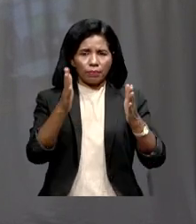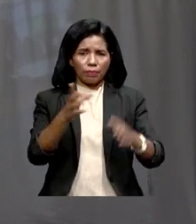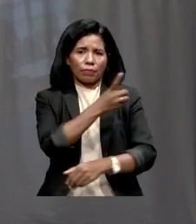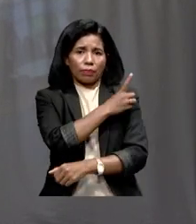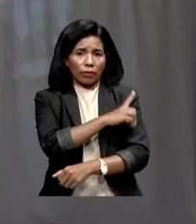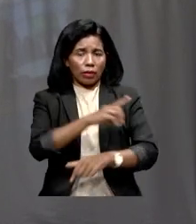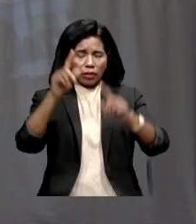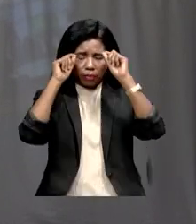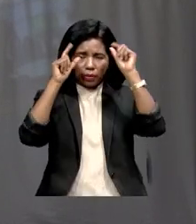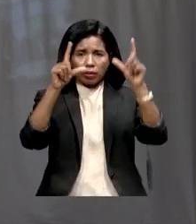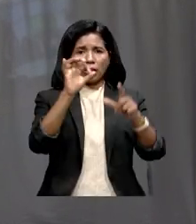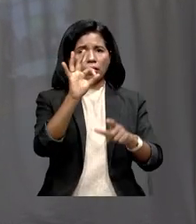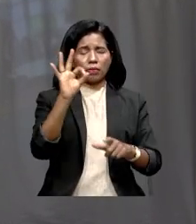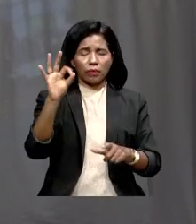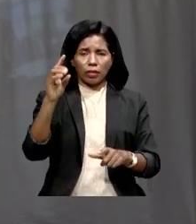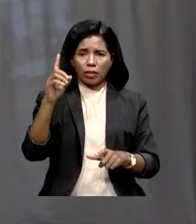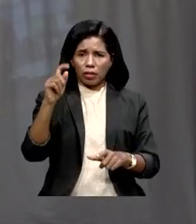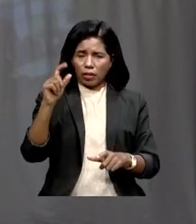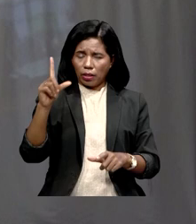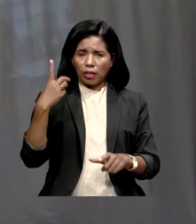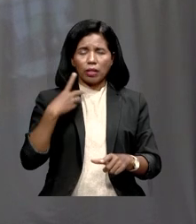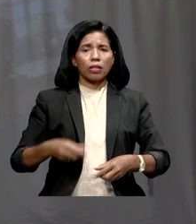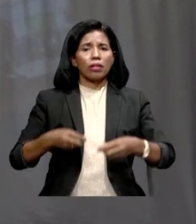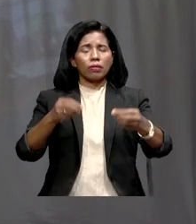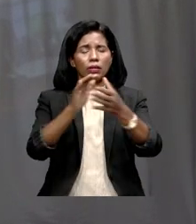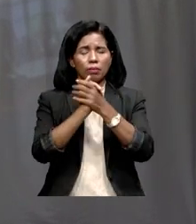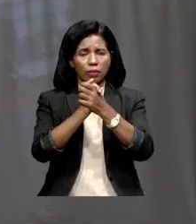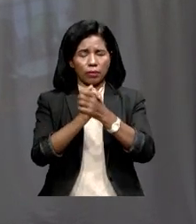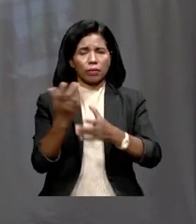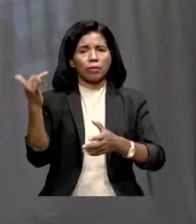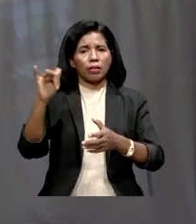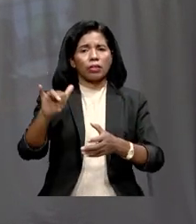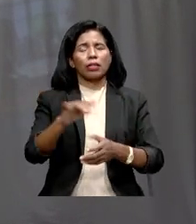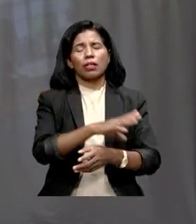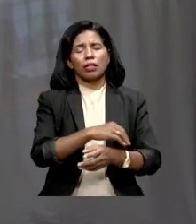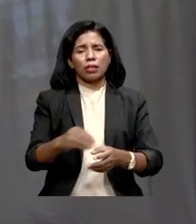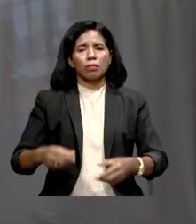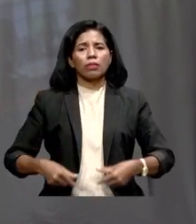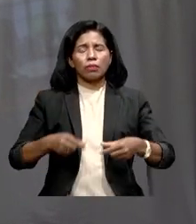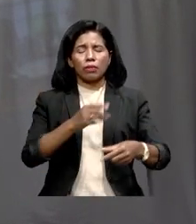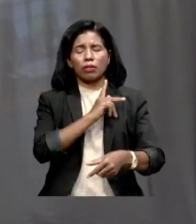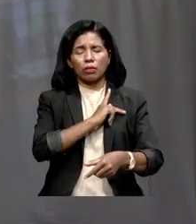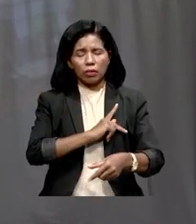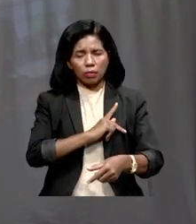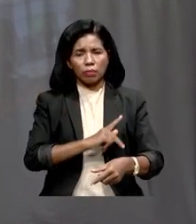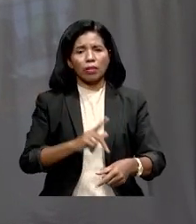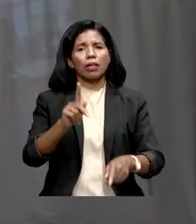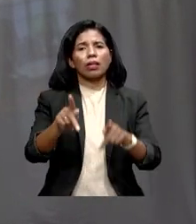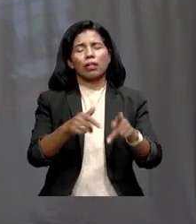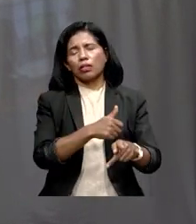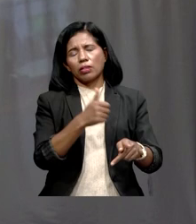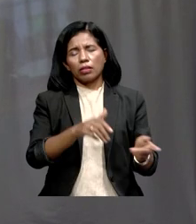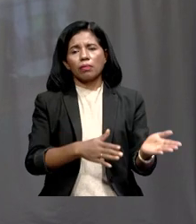Timor-Leste. E tá honra a ser a nível russo no mundo, né? Tamba luta pela libertação